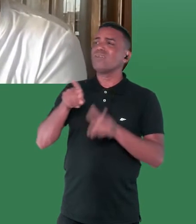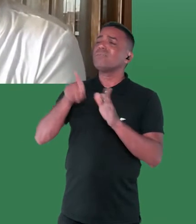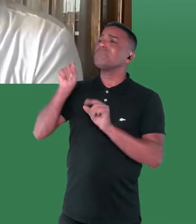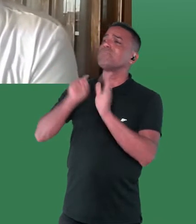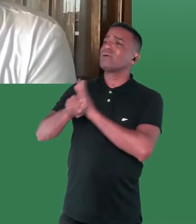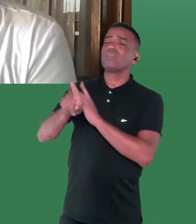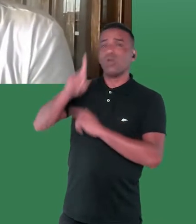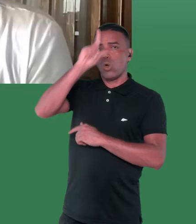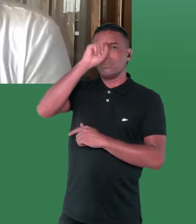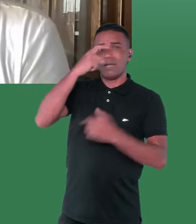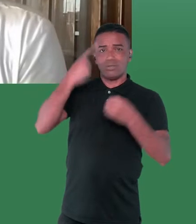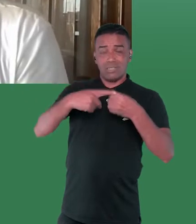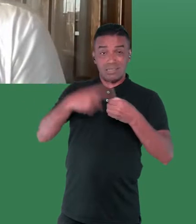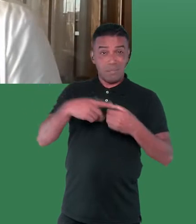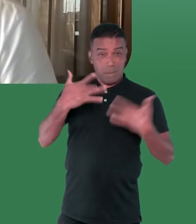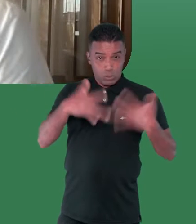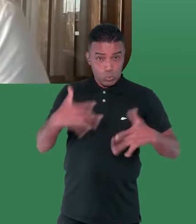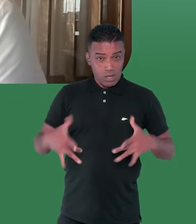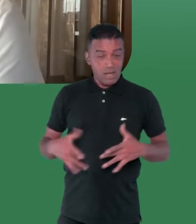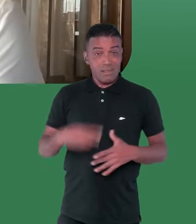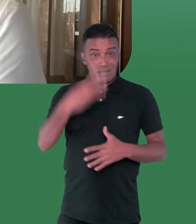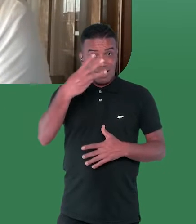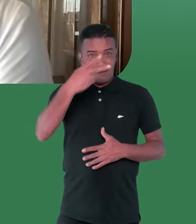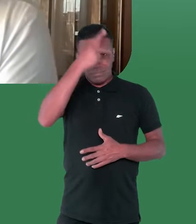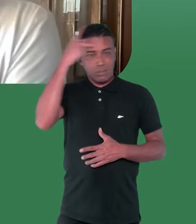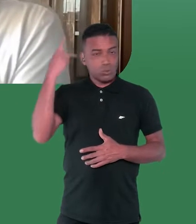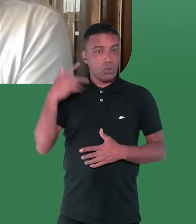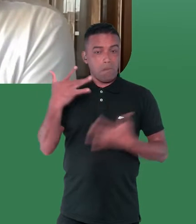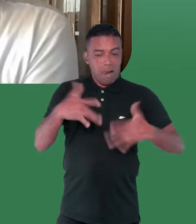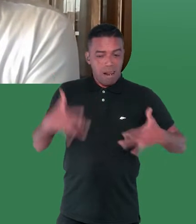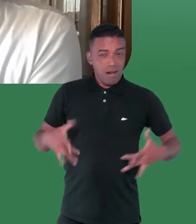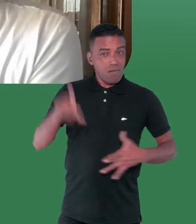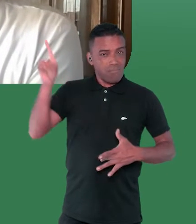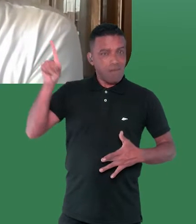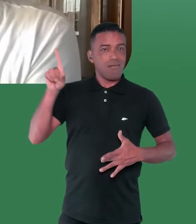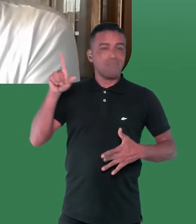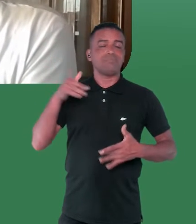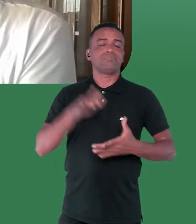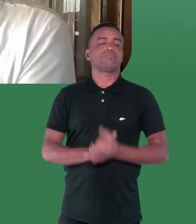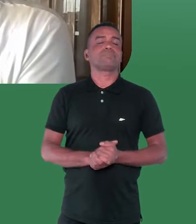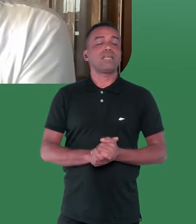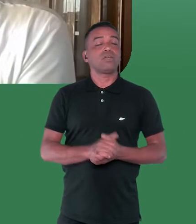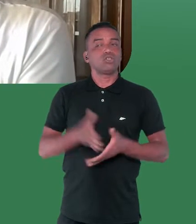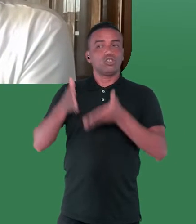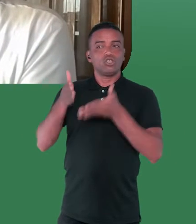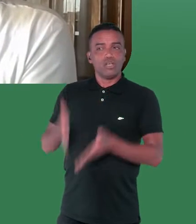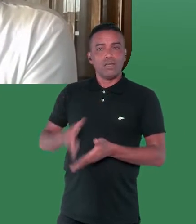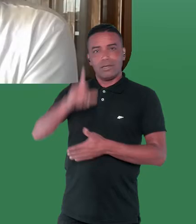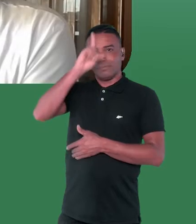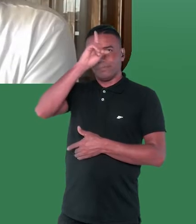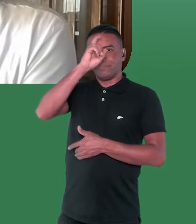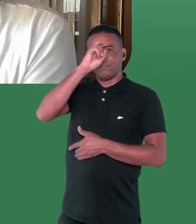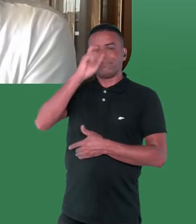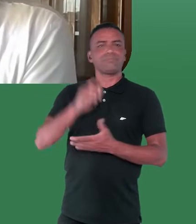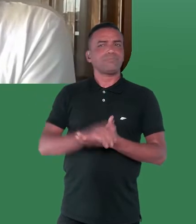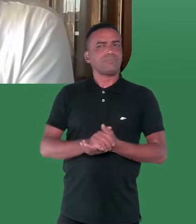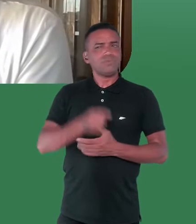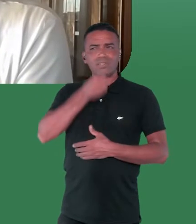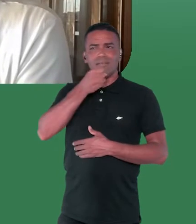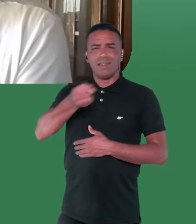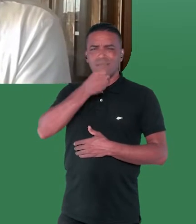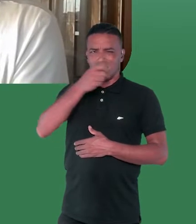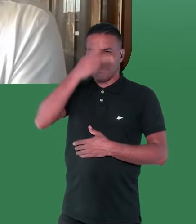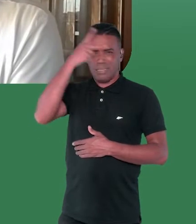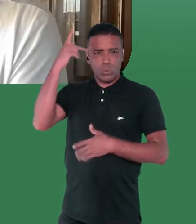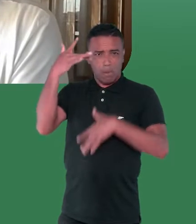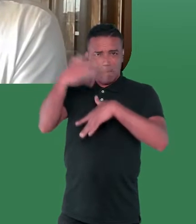falei, é um hospital da cidade. Você tem ferido lá? Ele falou, tem, uns 3 feridos lá. Eu cheguei, falei, vou ver se eu entrevisto um ferido desse